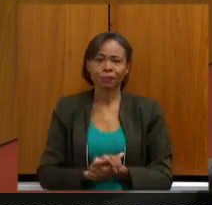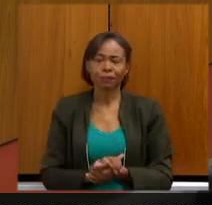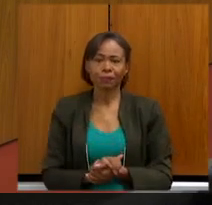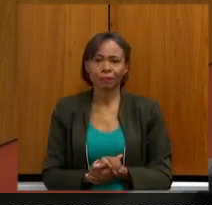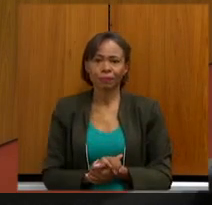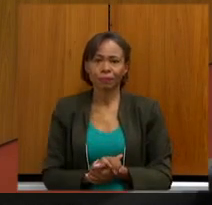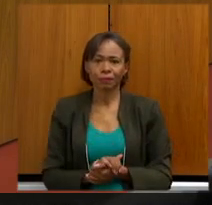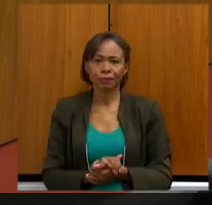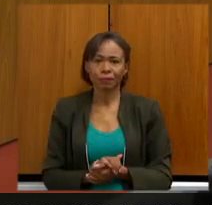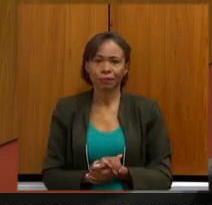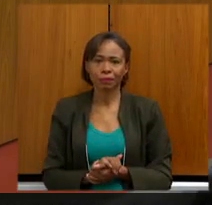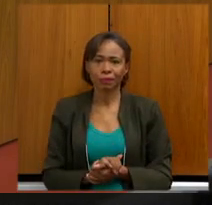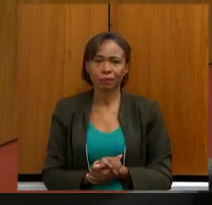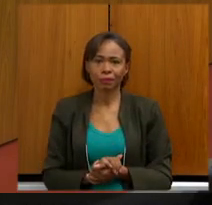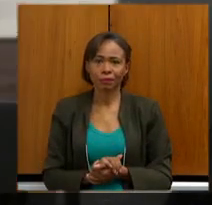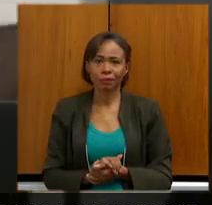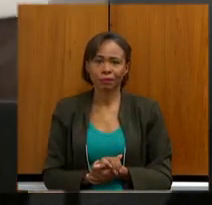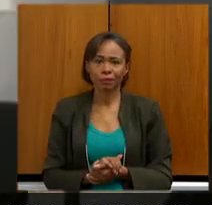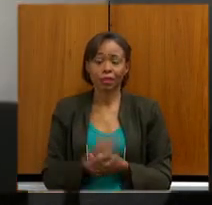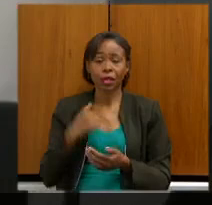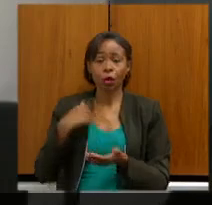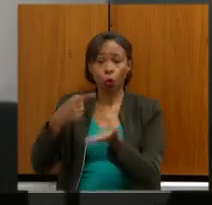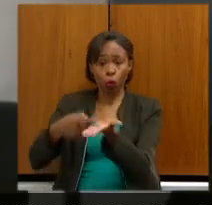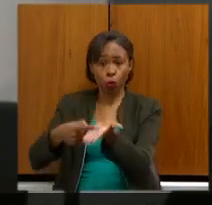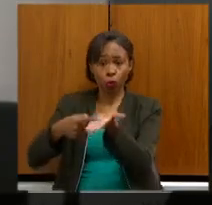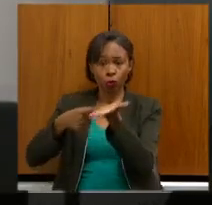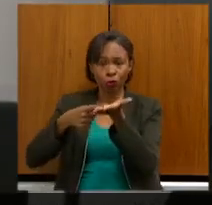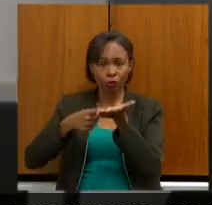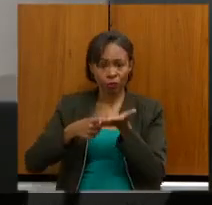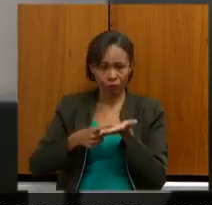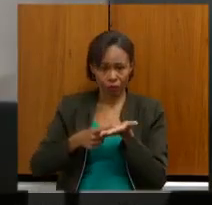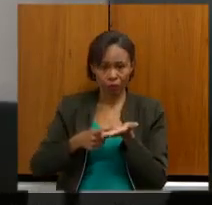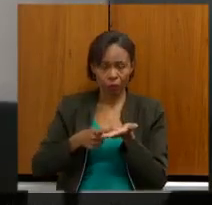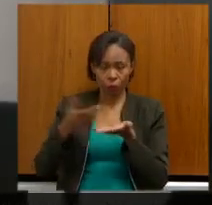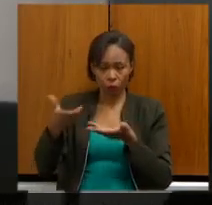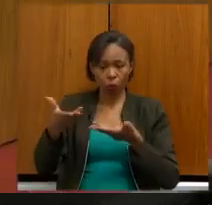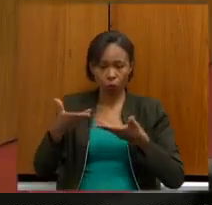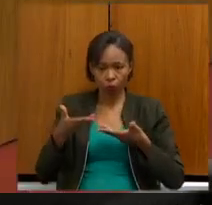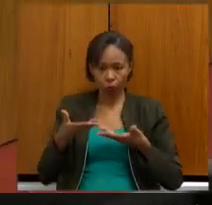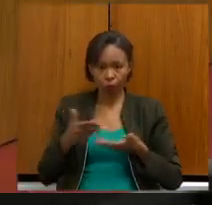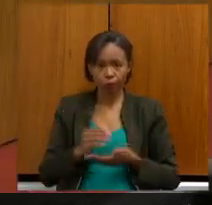É sim e eu convido aqui é